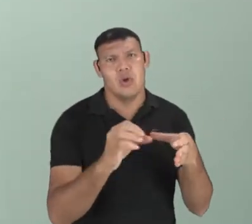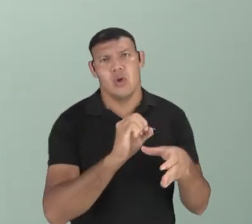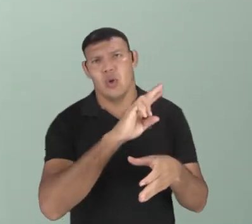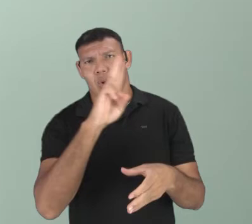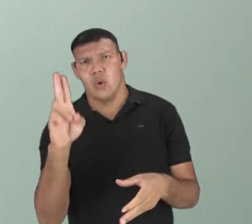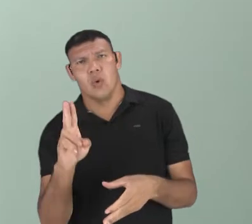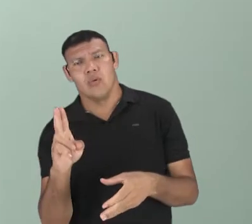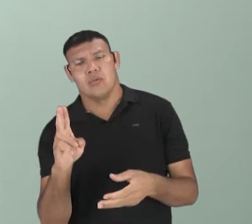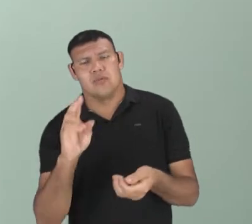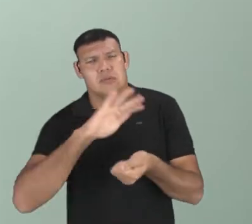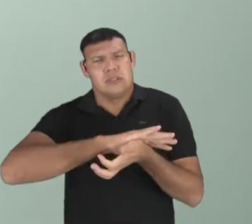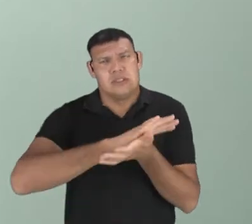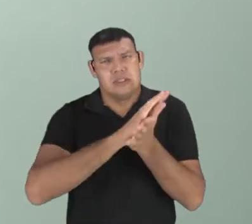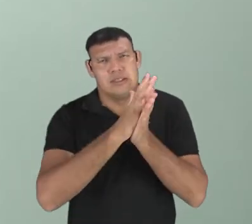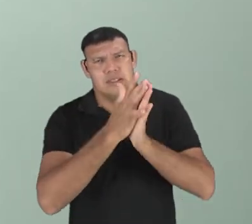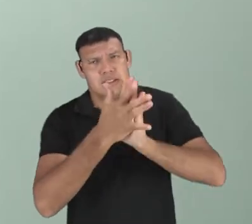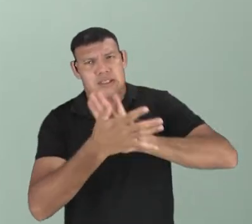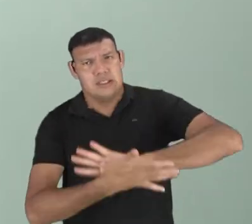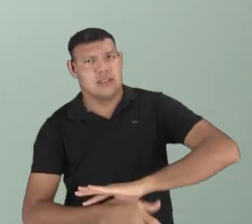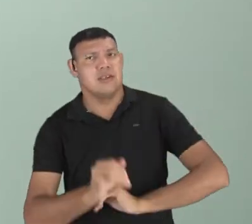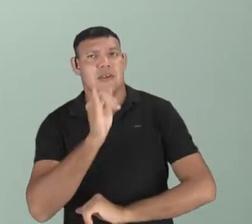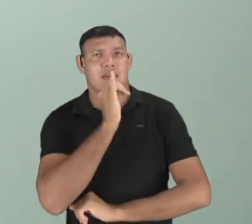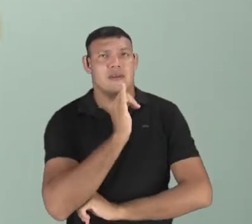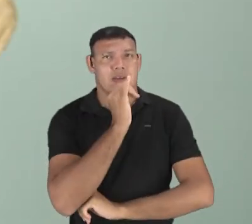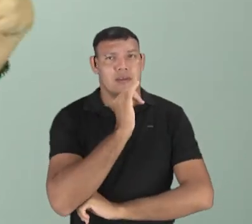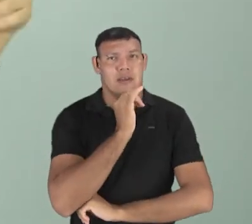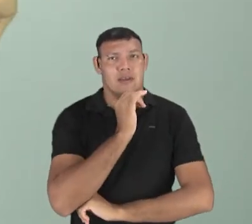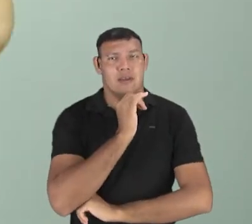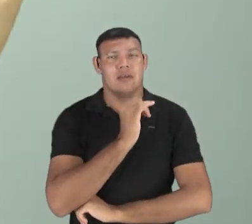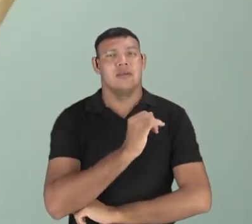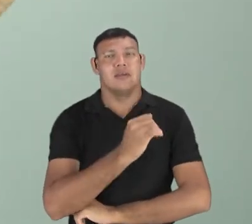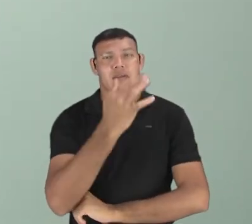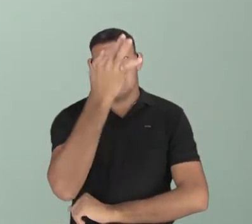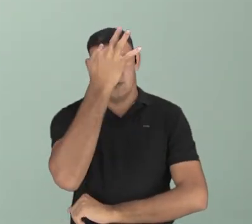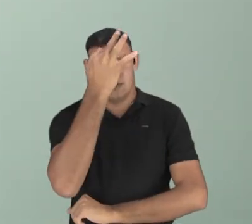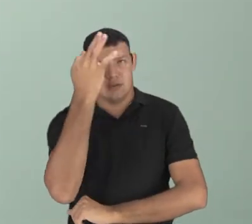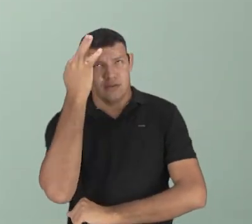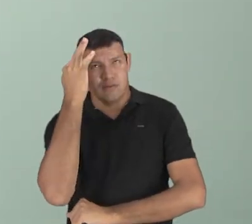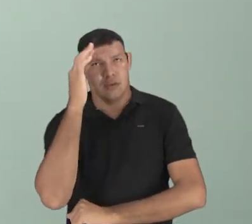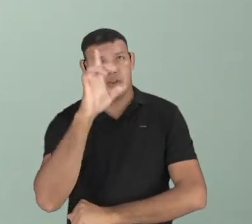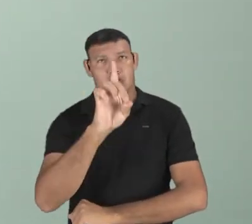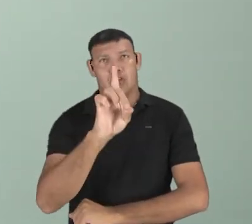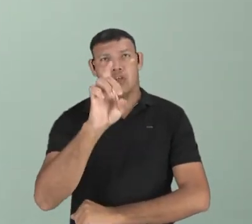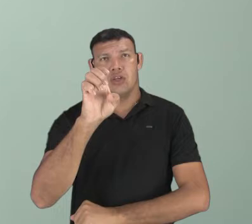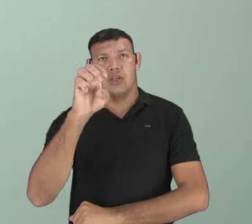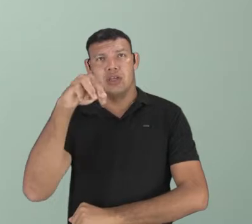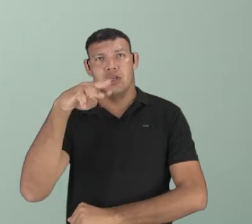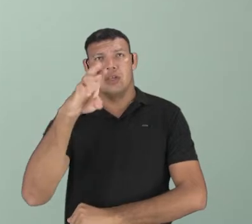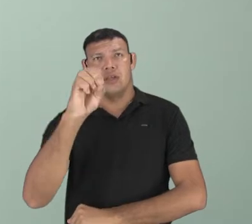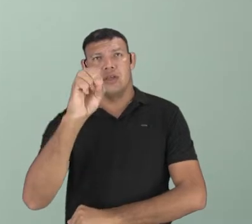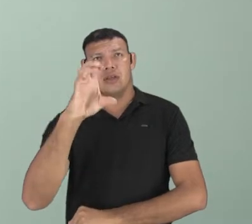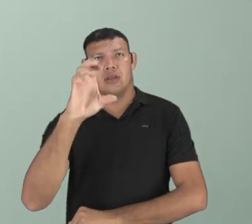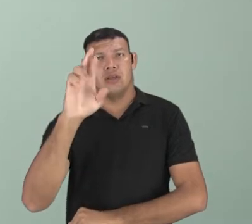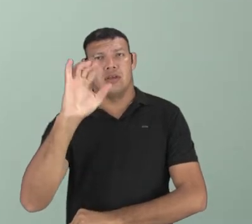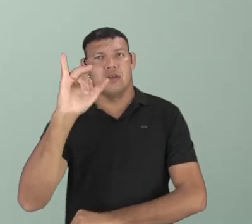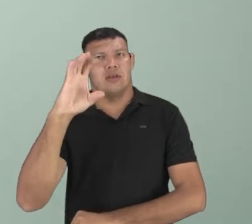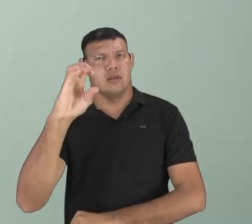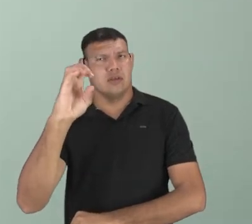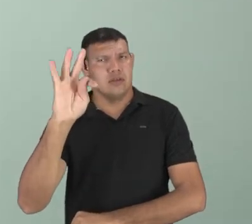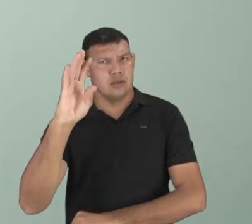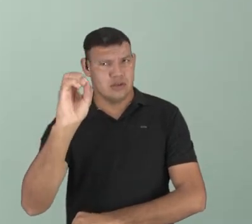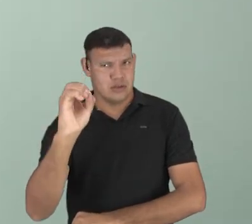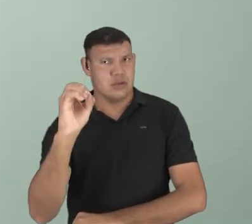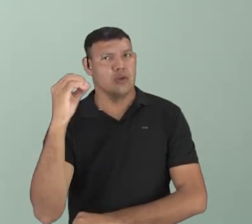destruição? Tem um exemplo clássico, Demócrito, o filósofo pré-socrático, os primeiros filósofos que eram cientistas, e ele já